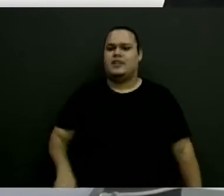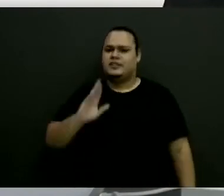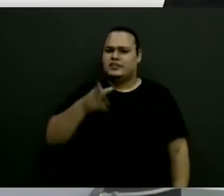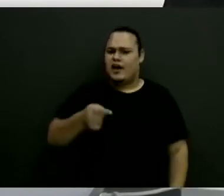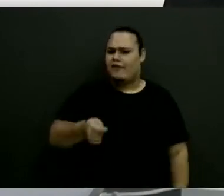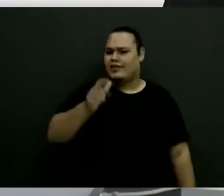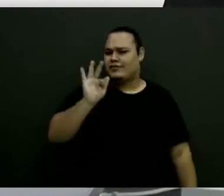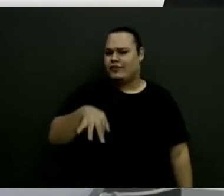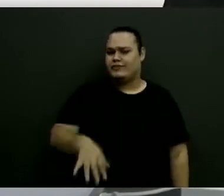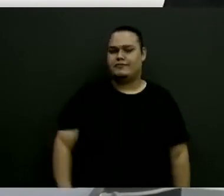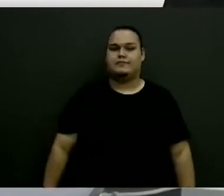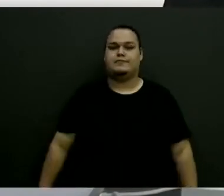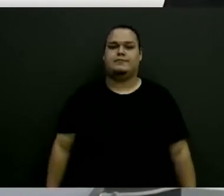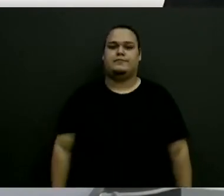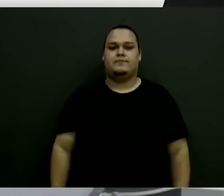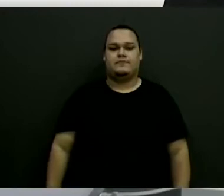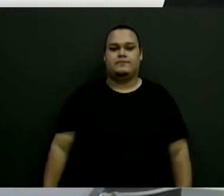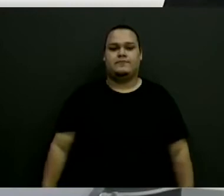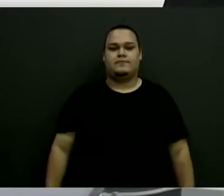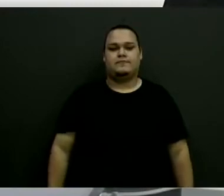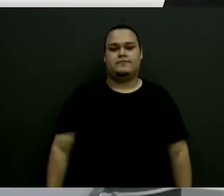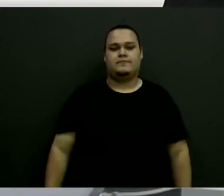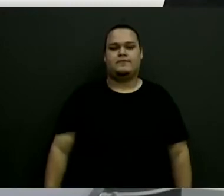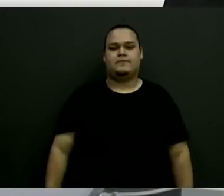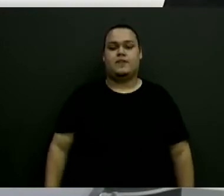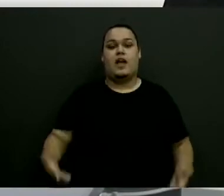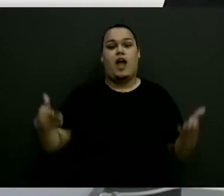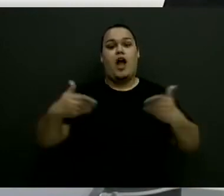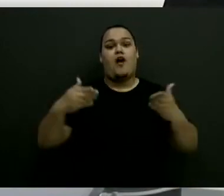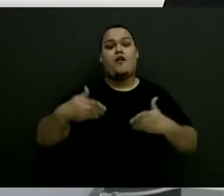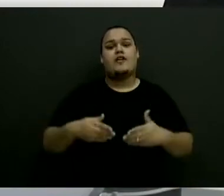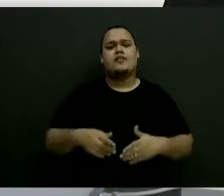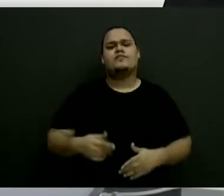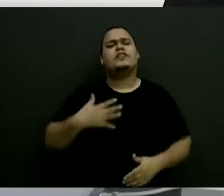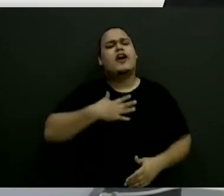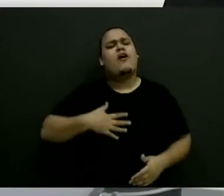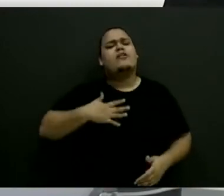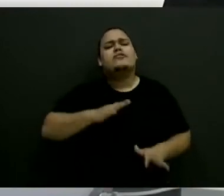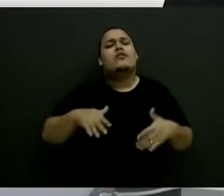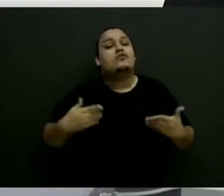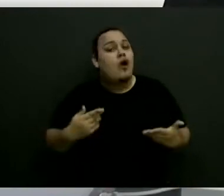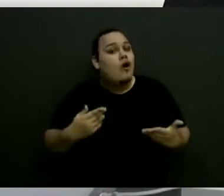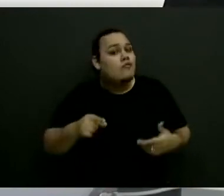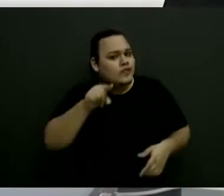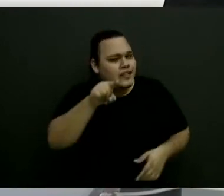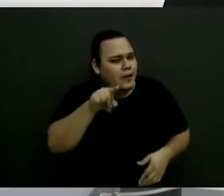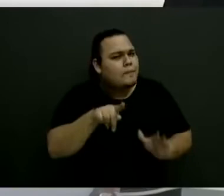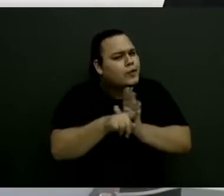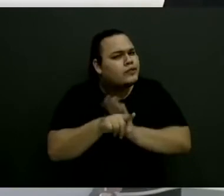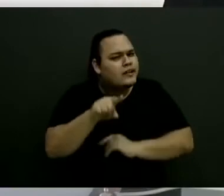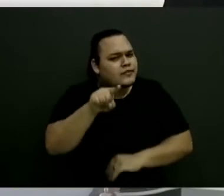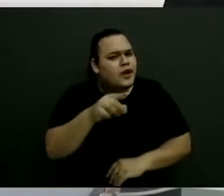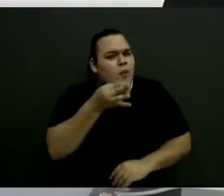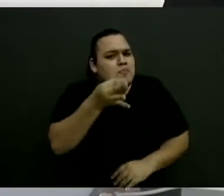do fim. De findar o nosso evento aqui. Quero saber de vocês se vocês gostaram, se foi bom para